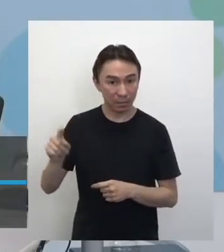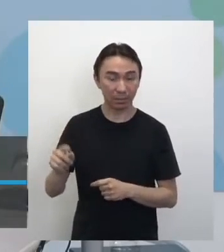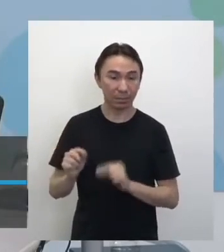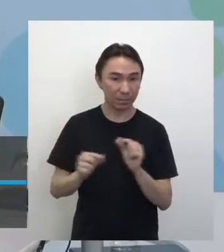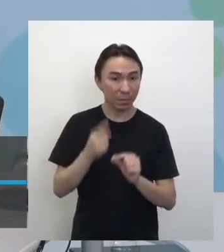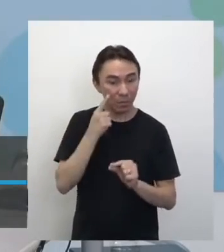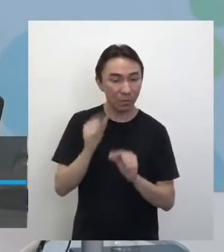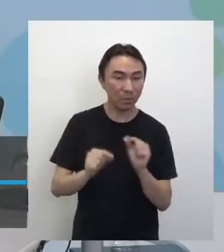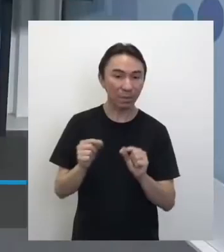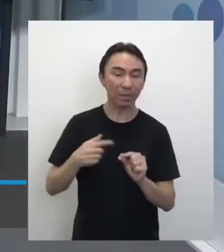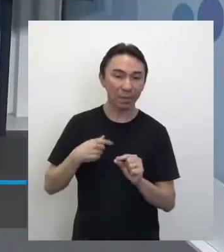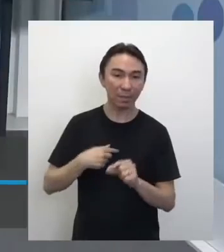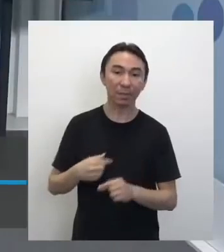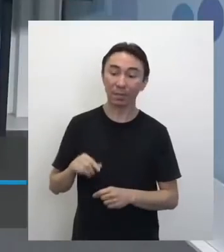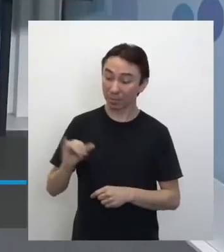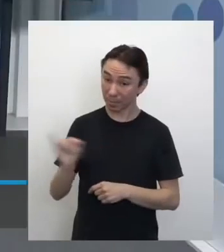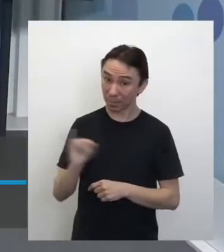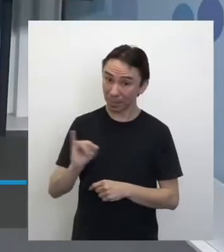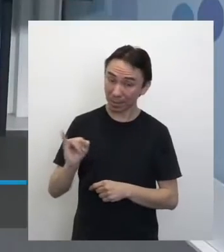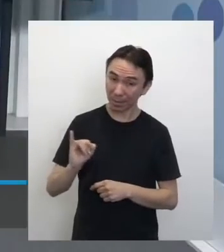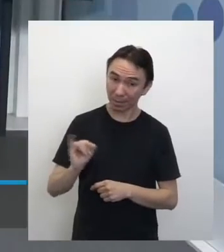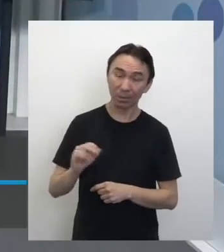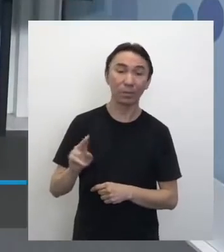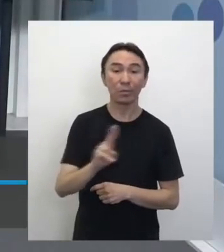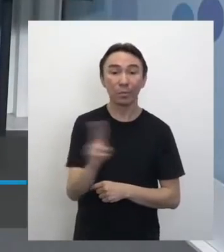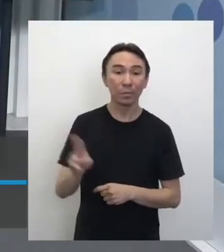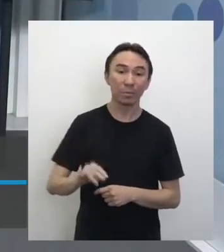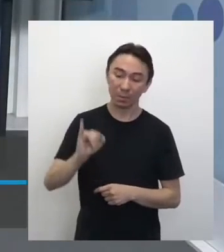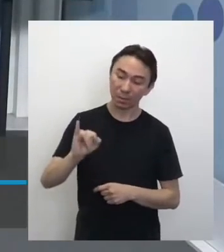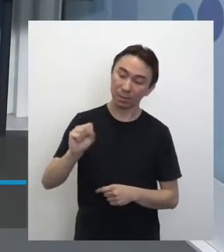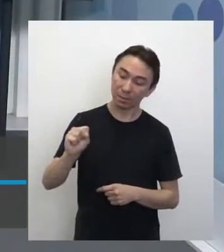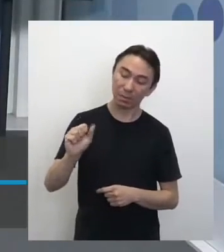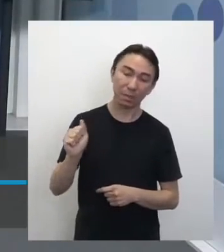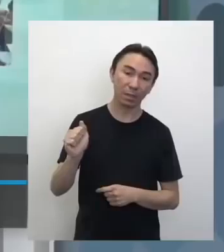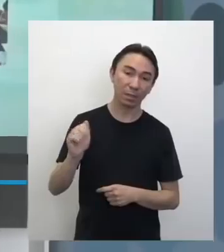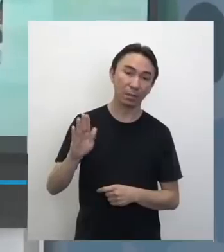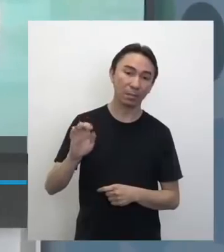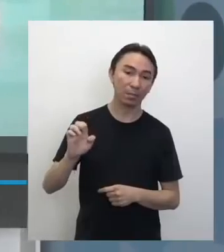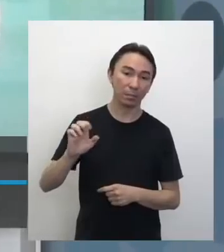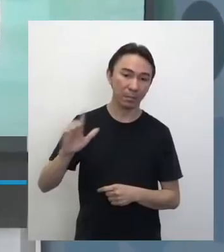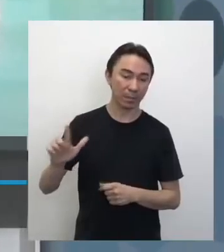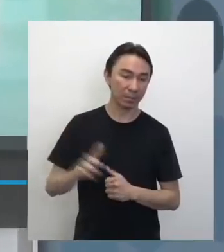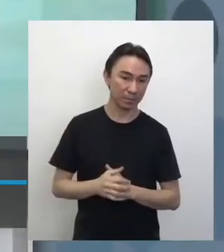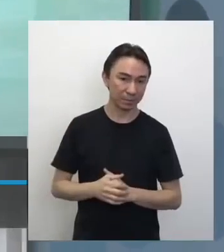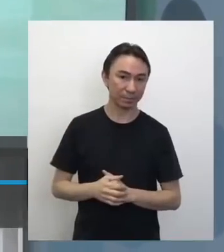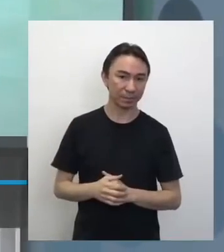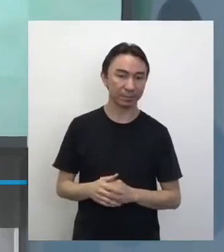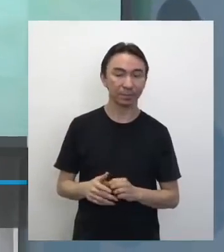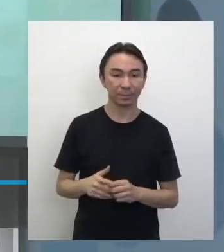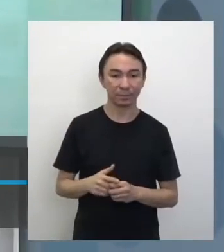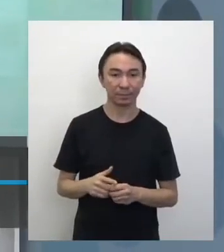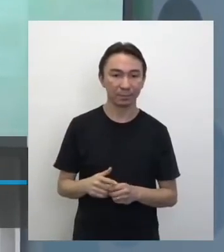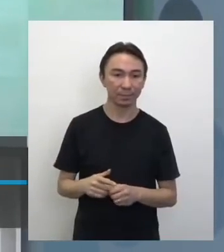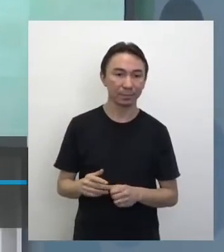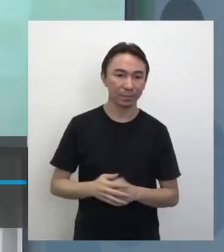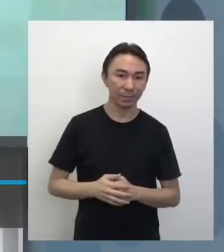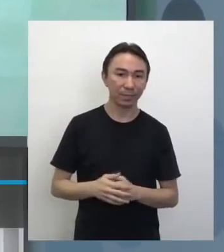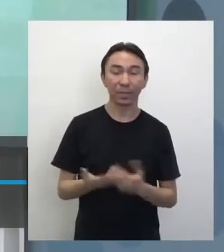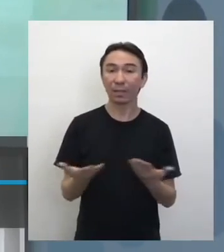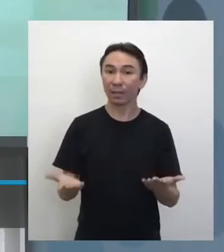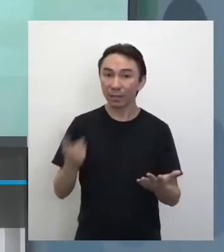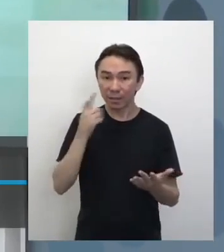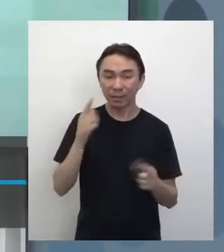is name is Isabella ver mais então é isso aí coloco o local aí Friends né pra exatamente eu prendi vendo também é família né